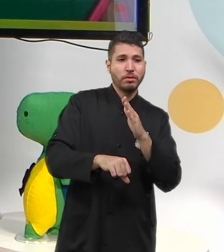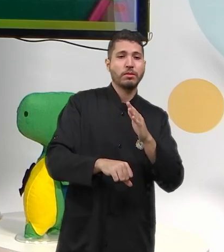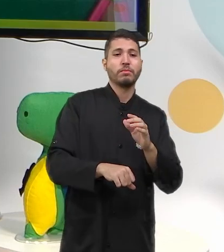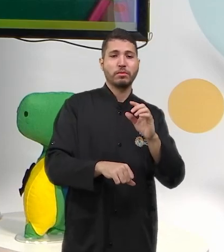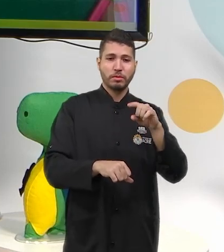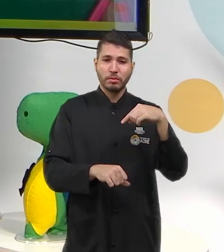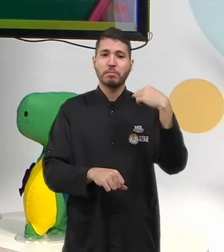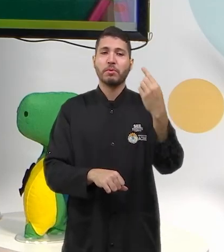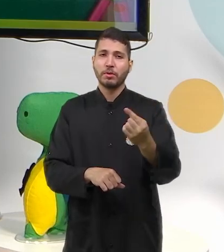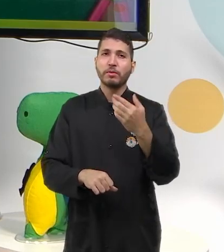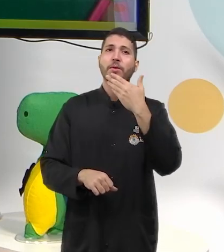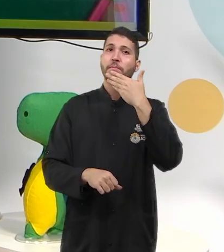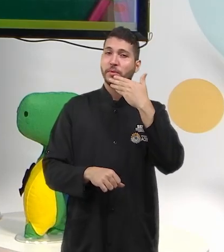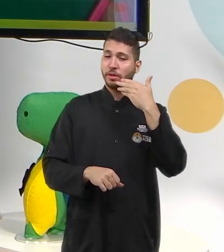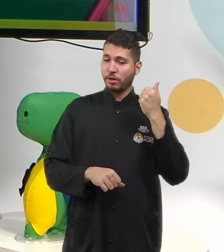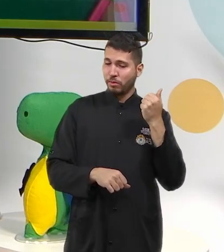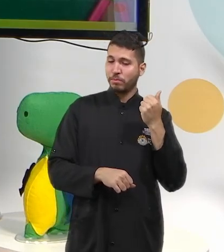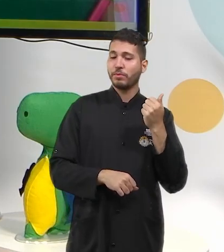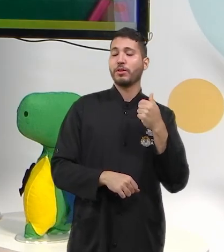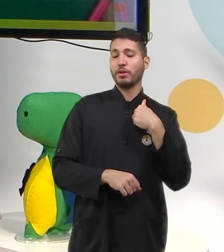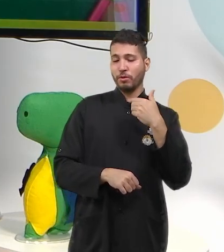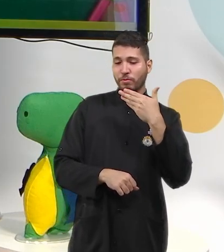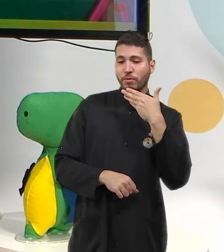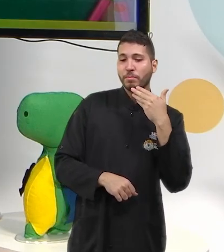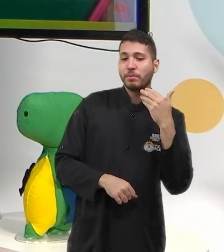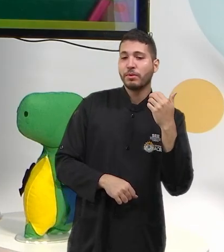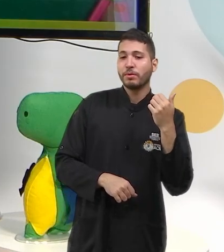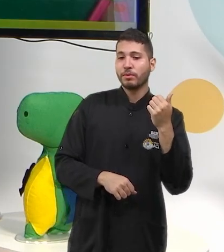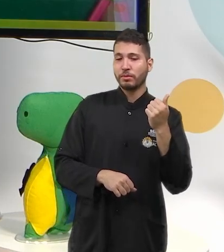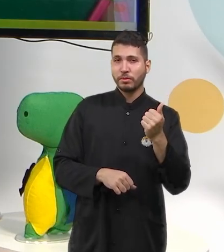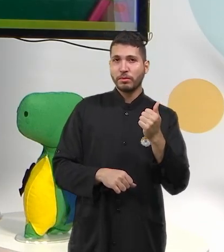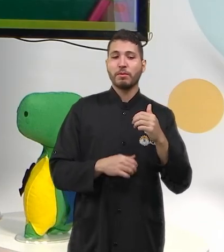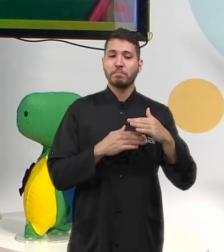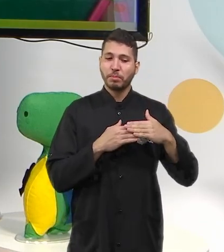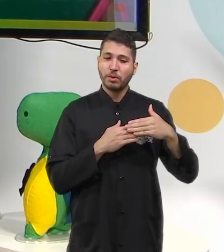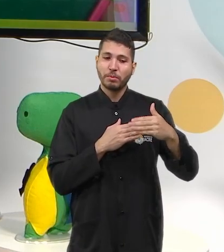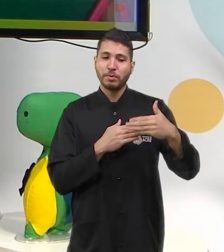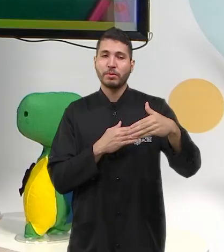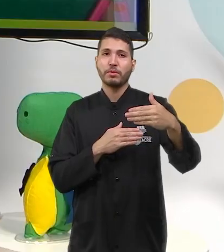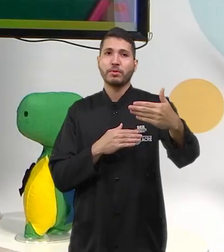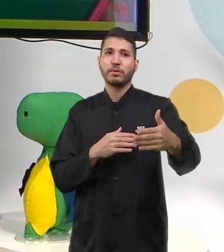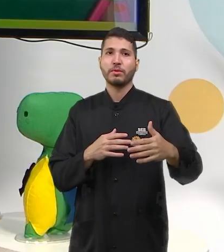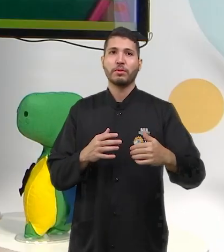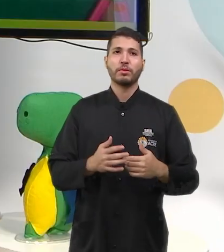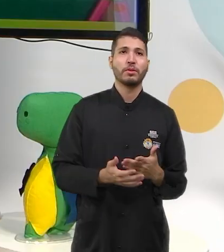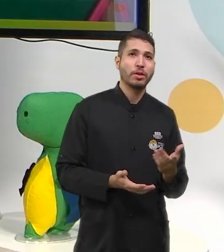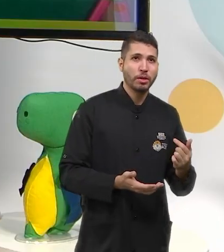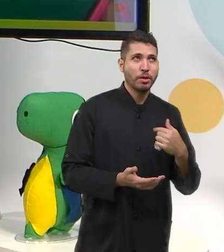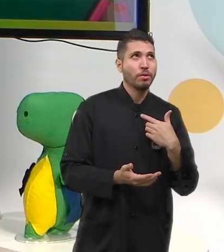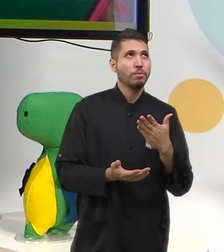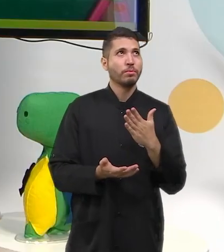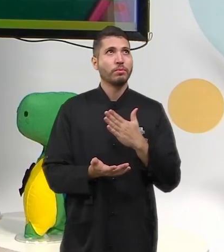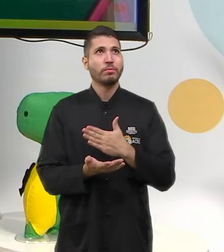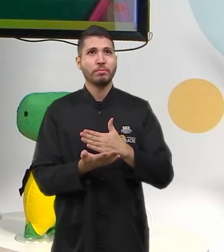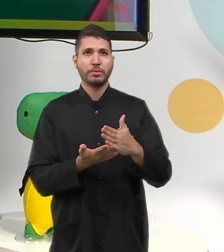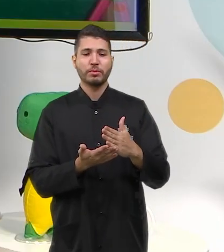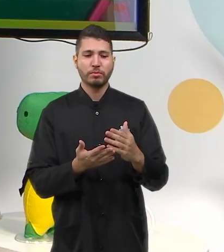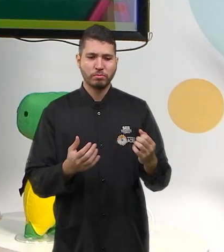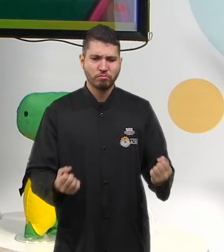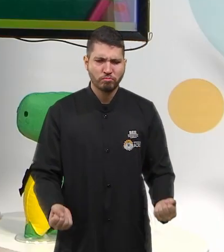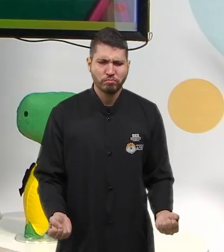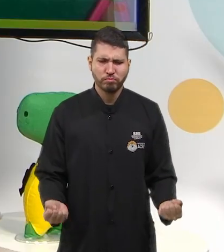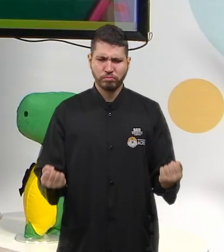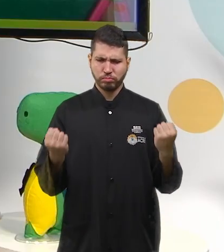eu trabalhar o aspecto da minha força, se eu começar a fazer musculação, levantar peso, com